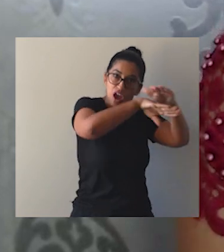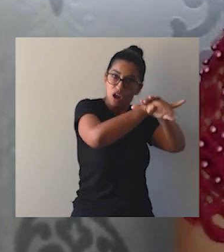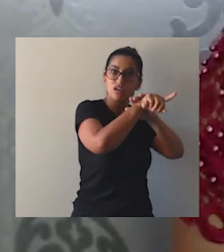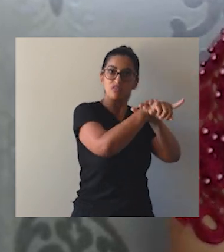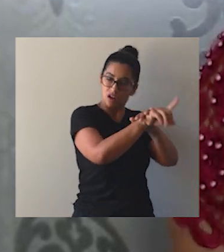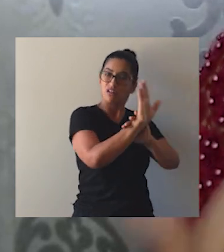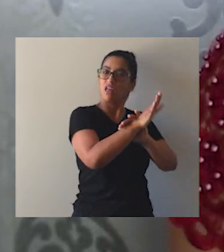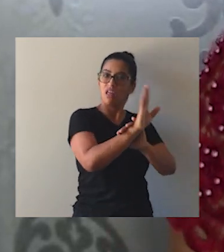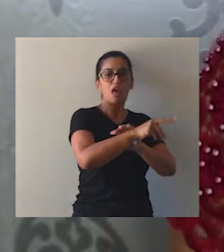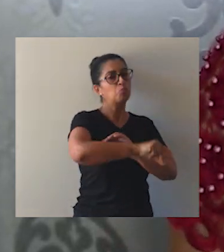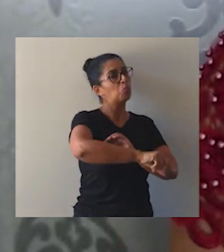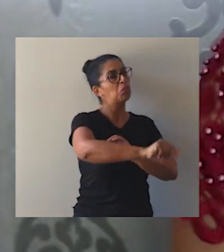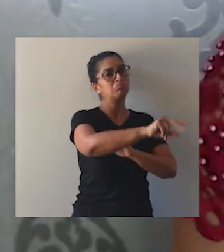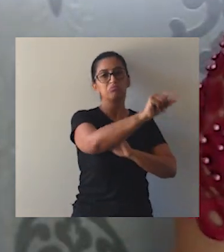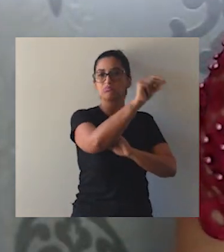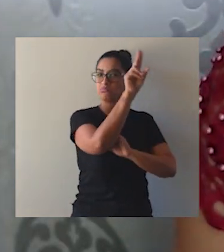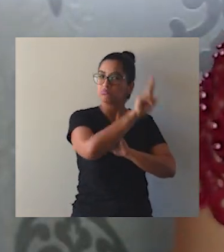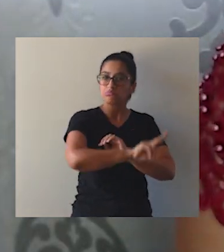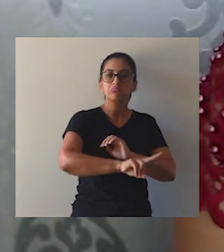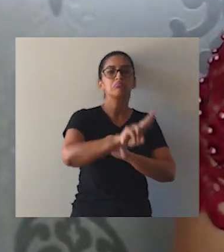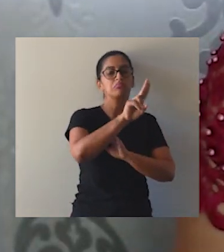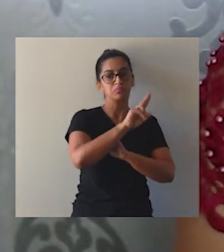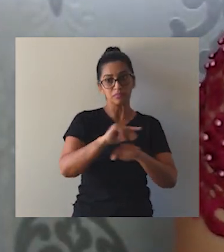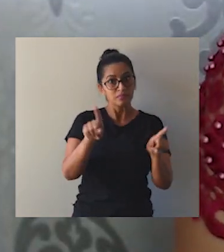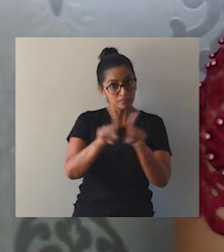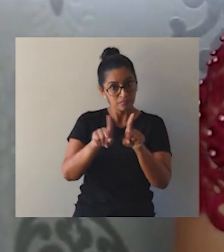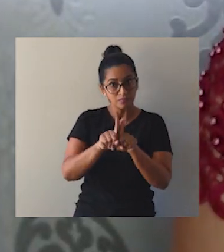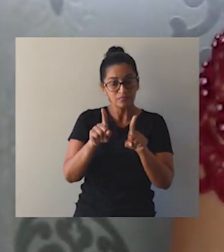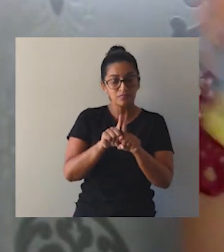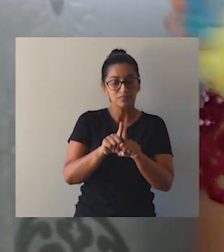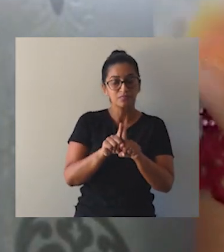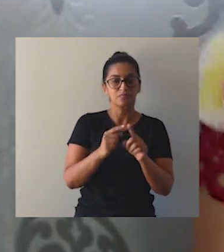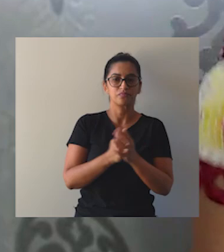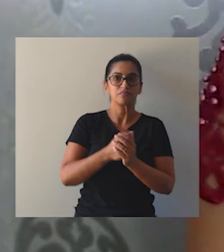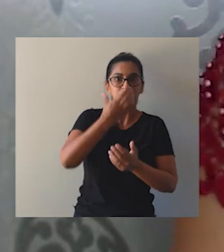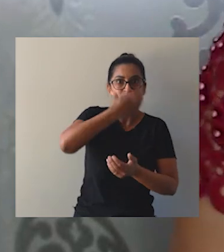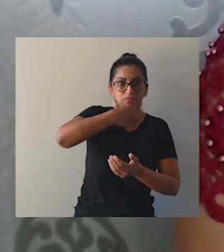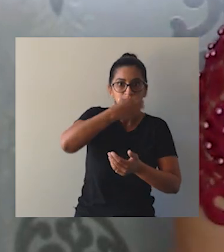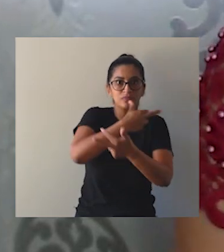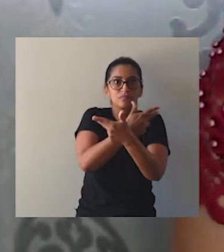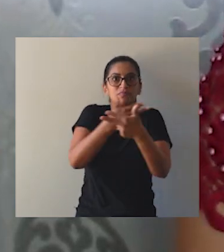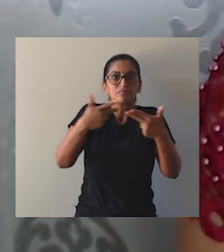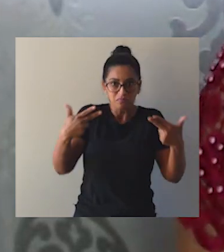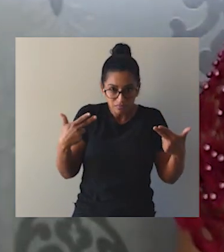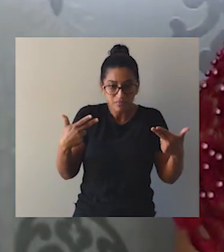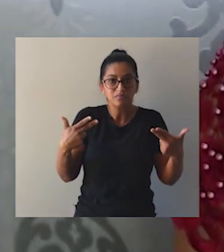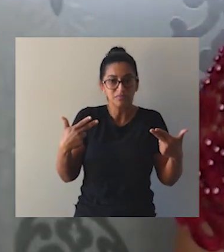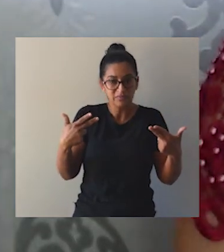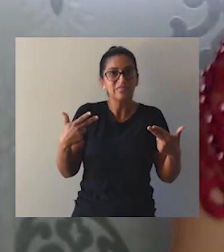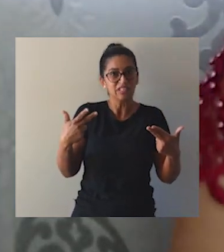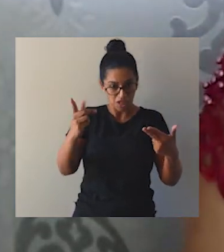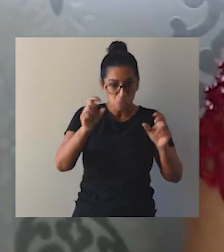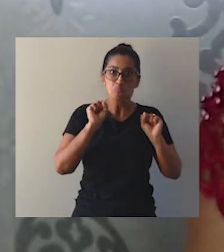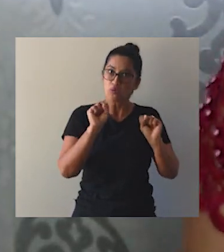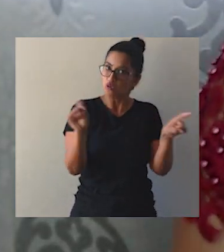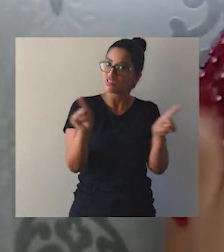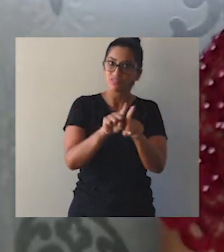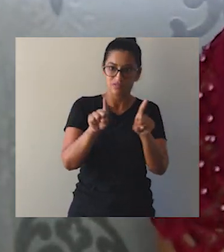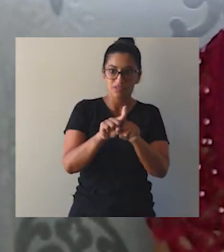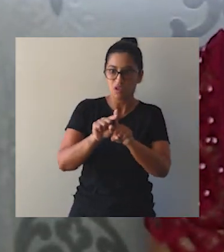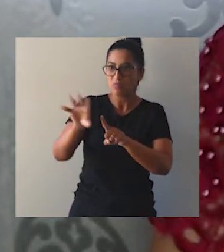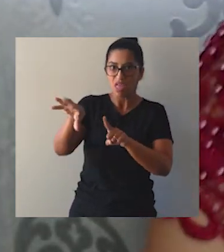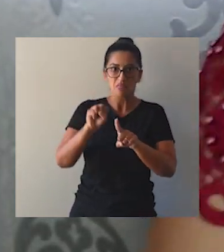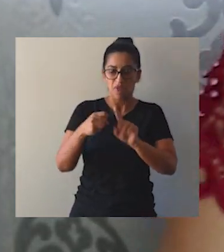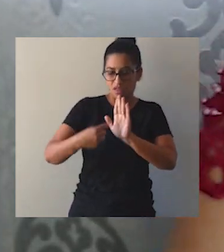posso trabalhar, trazer a fruta para o aluno, né? Eu trago a fruta, mostro isso aqui e posso trazer no concreto também. Então, a gente já